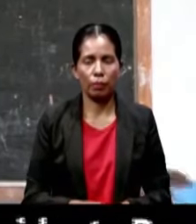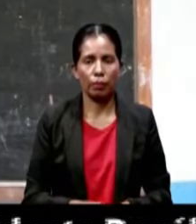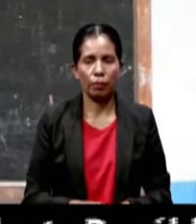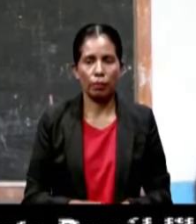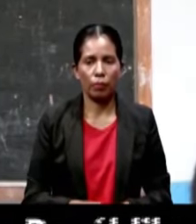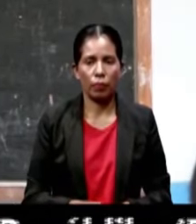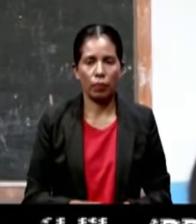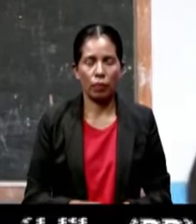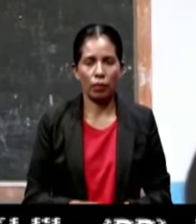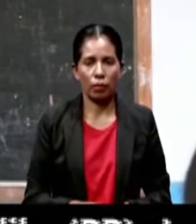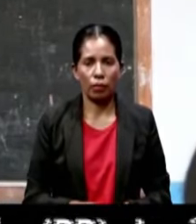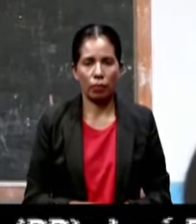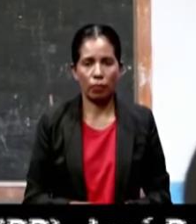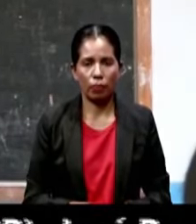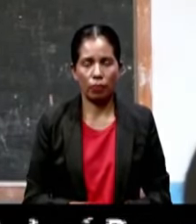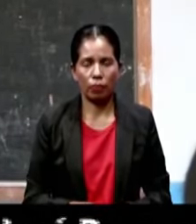Todos os métodos é bom,